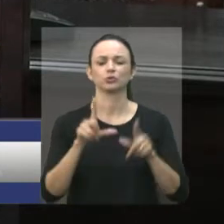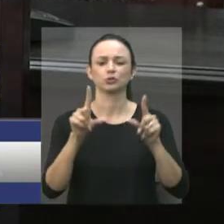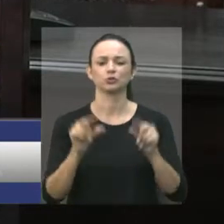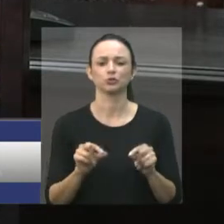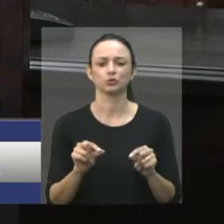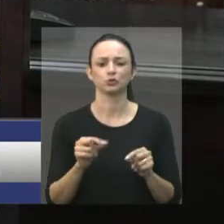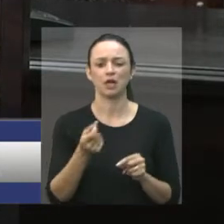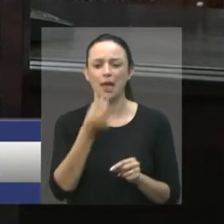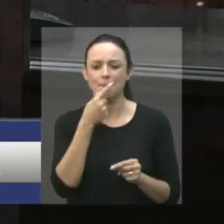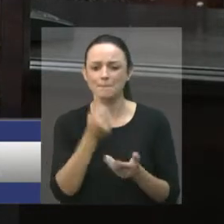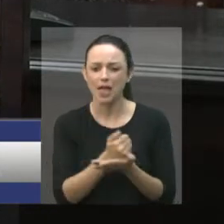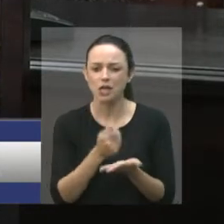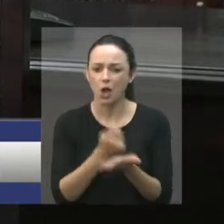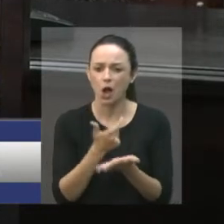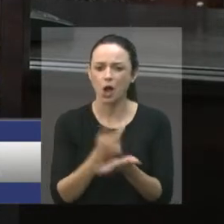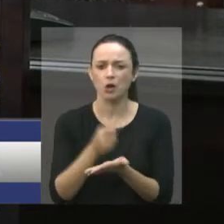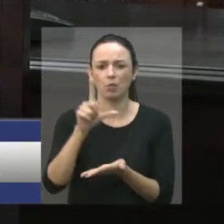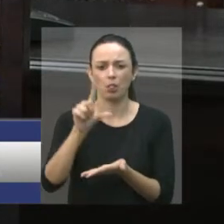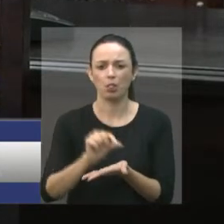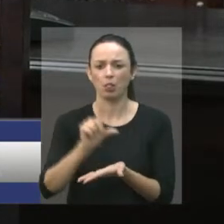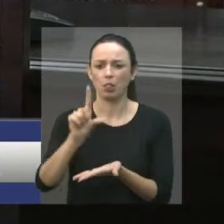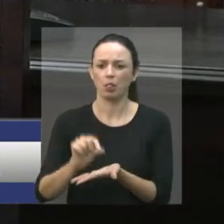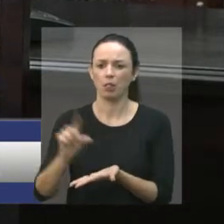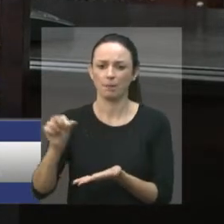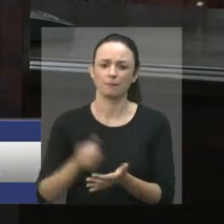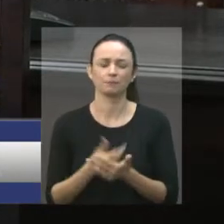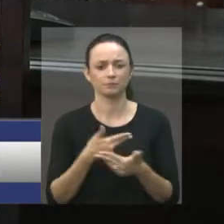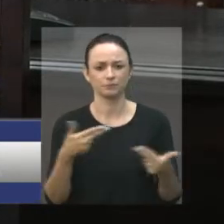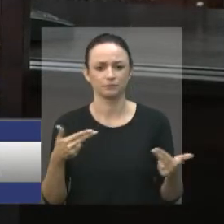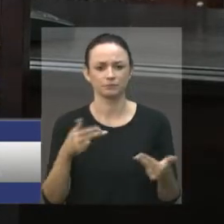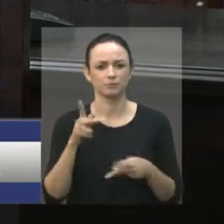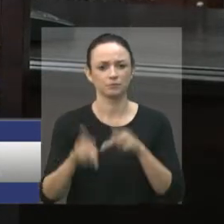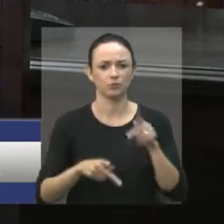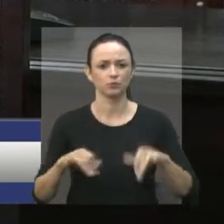inclusive, remédio, compra de remédio, uma série de coisas. A população está